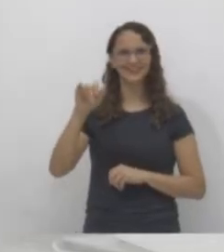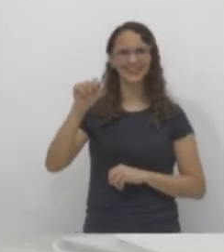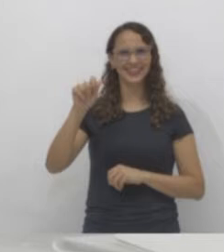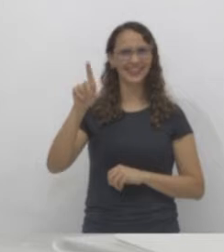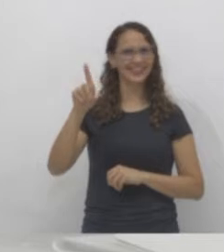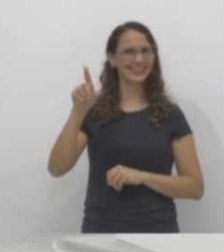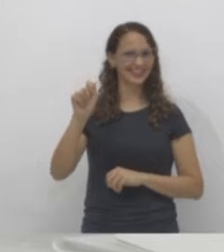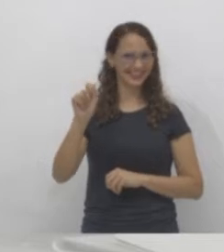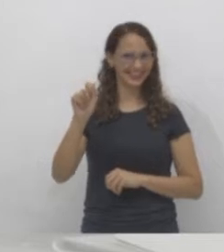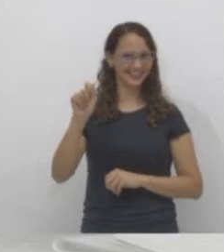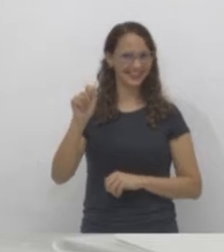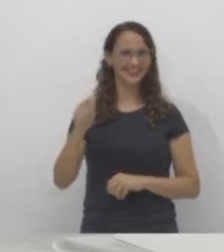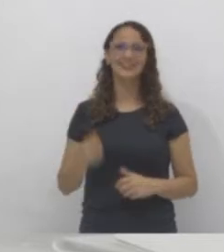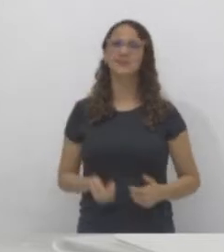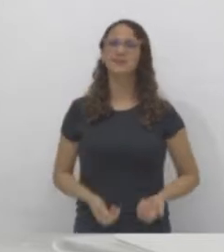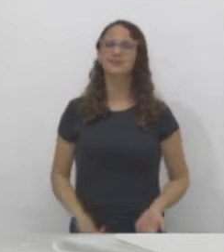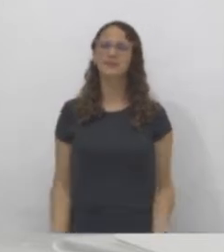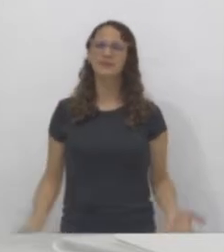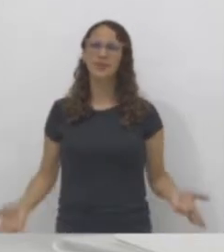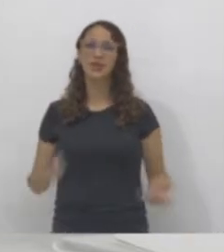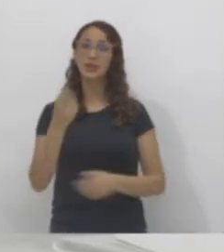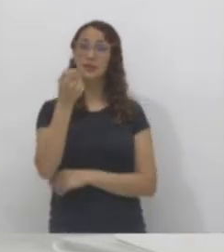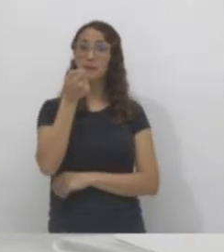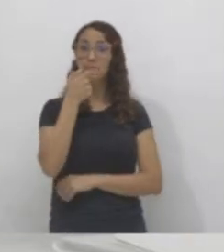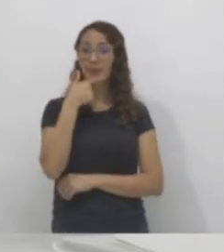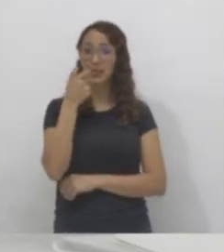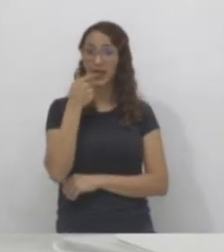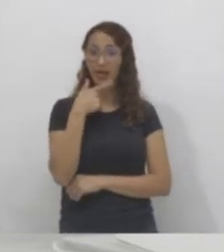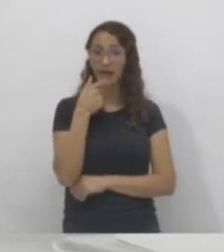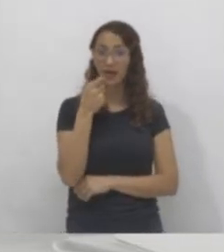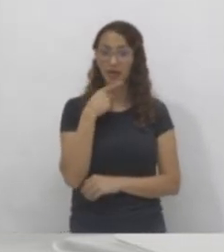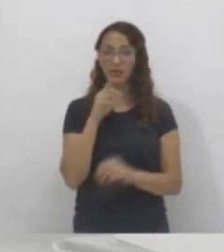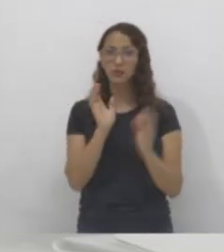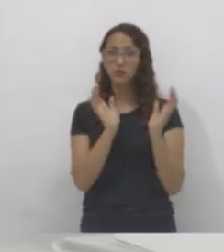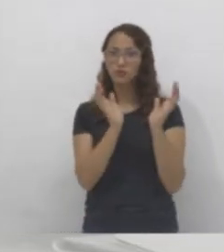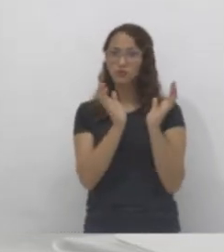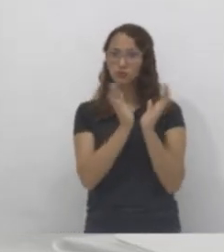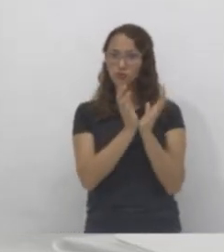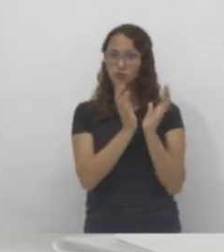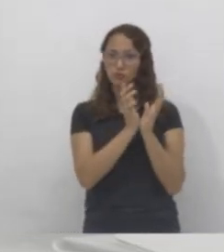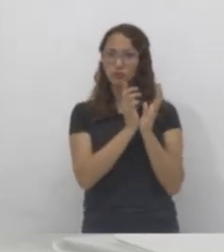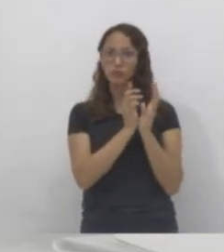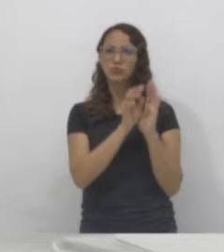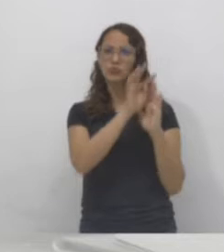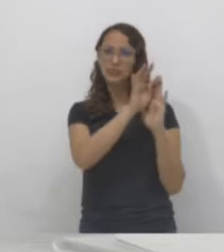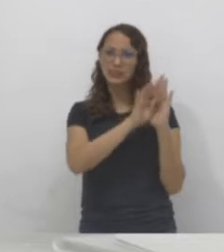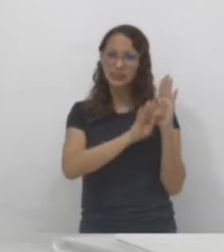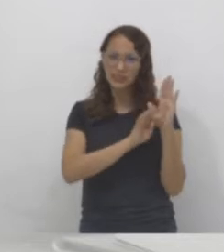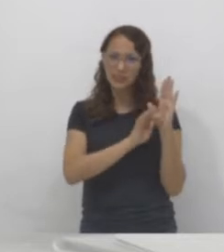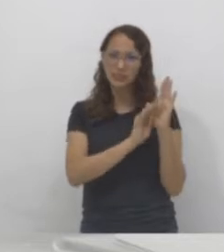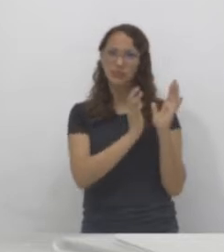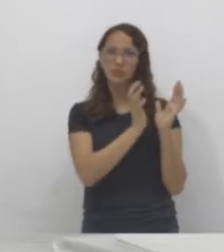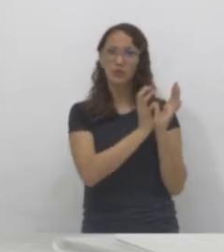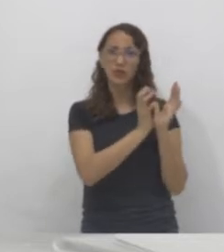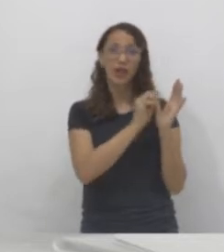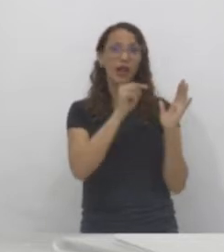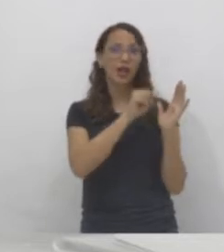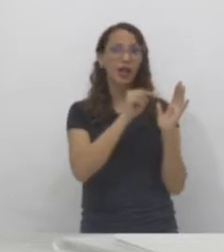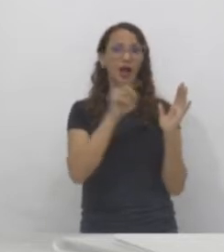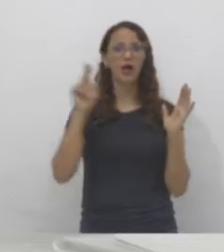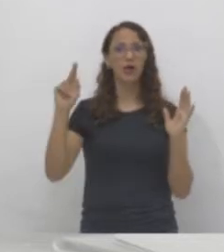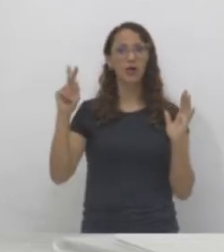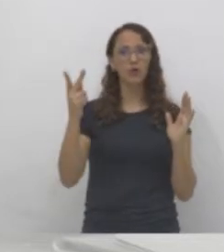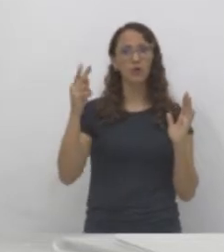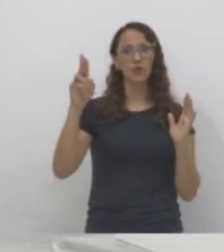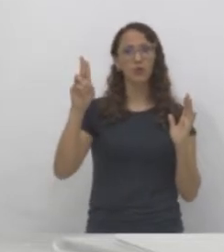Gente, as piadas fazem parte de um grupo de textos chamados textos humorísticos, tá certo? São textos